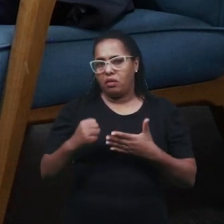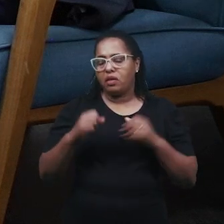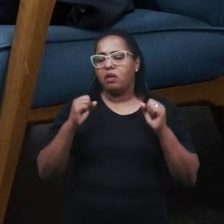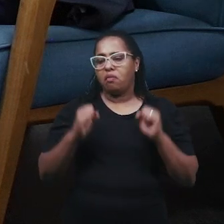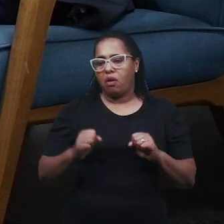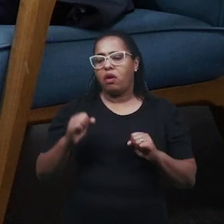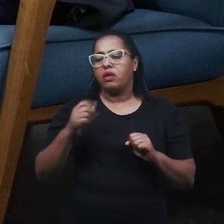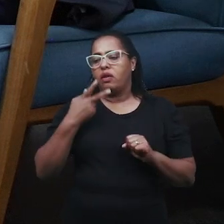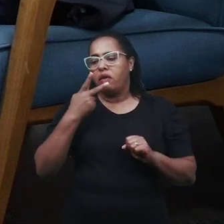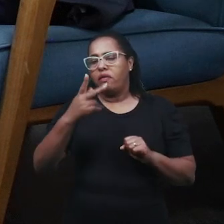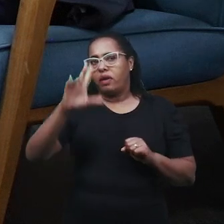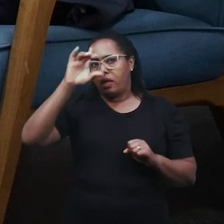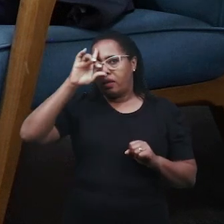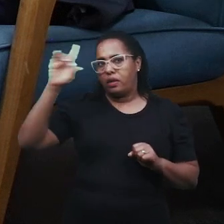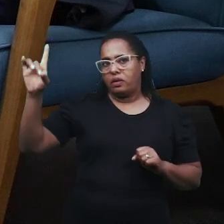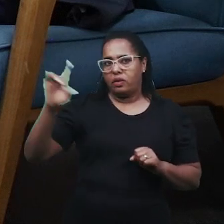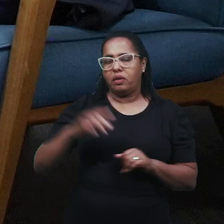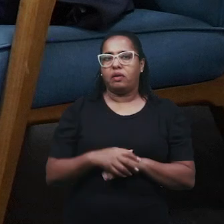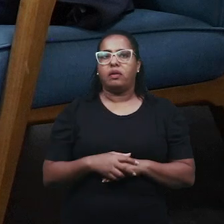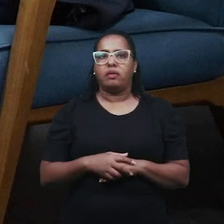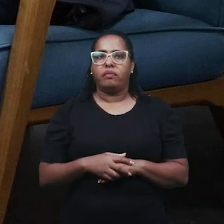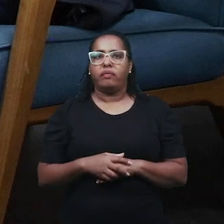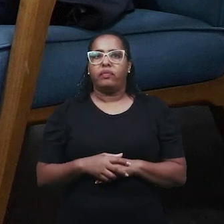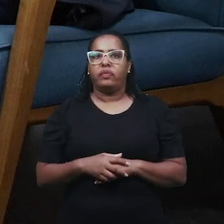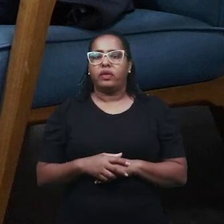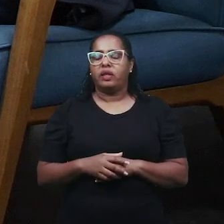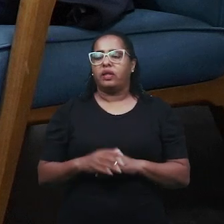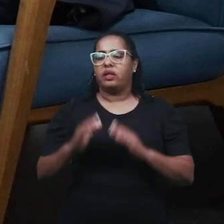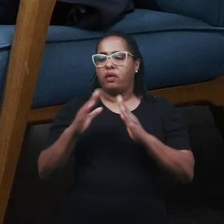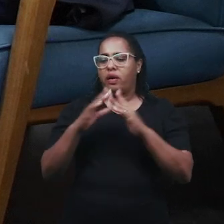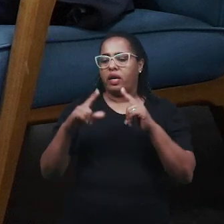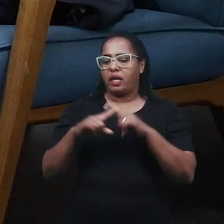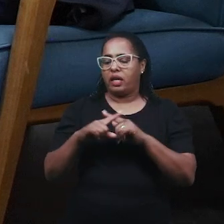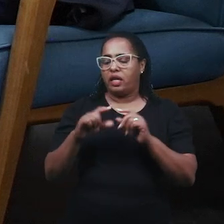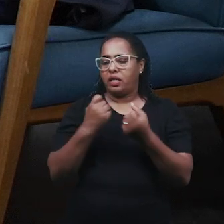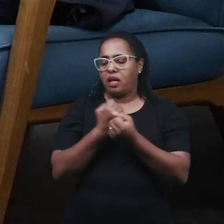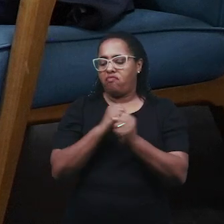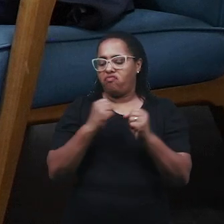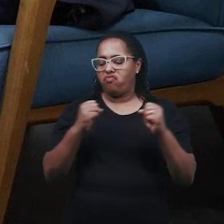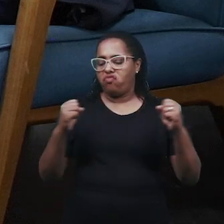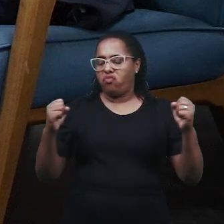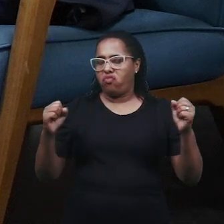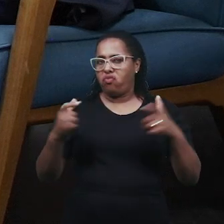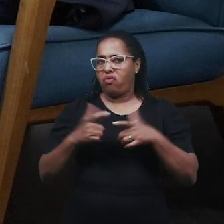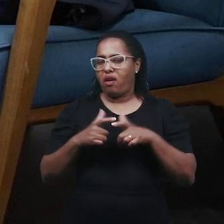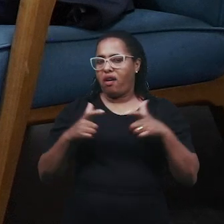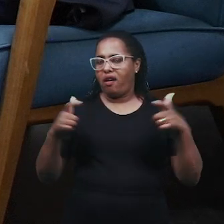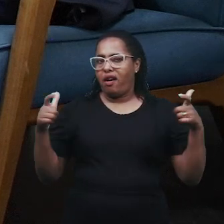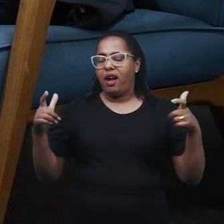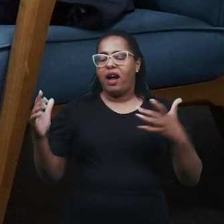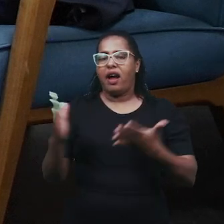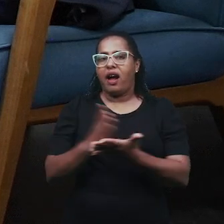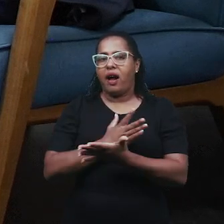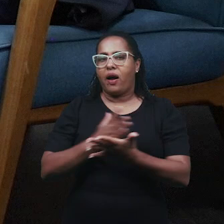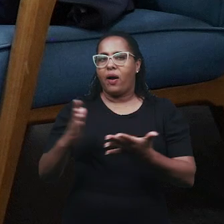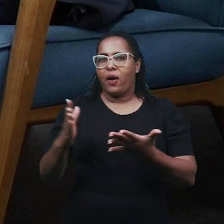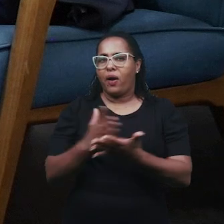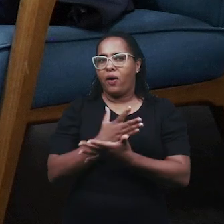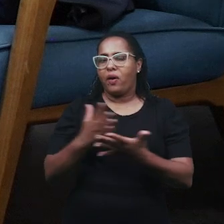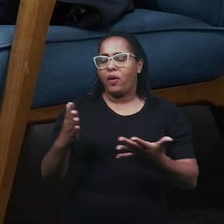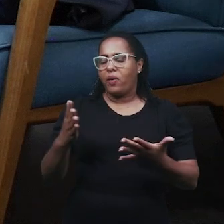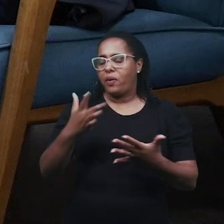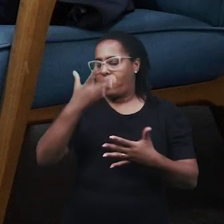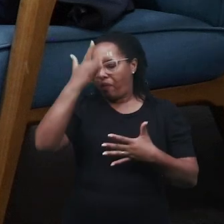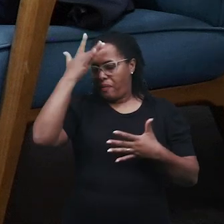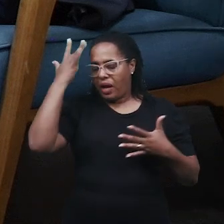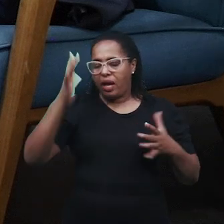falar de Deus. E assim a igreja está crescendo, vamos dizer assim. Tem alguns países um pouquinho mais